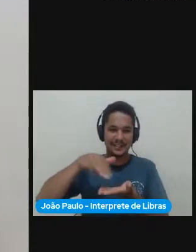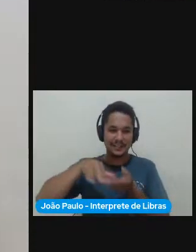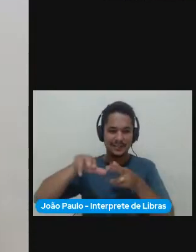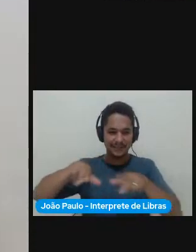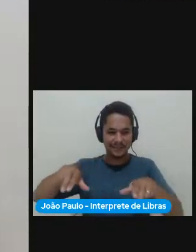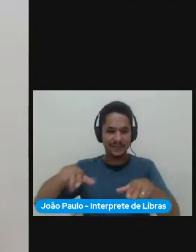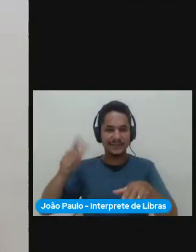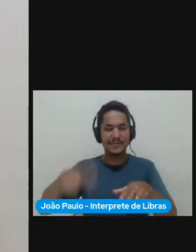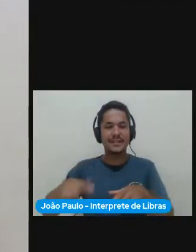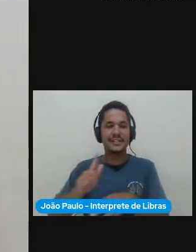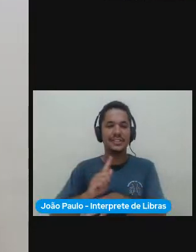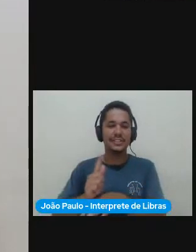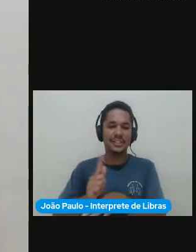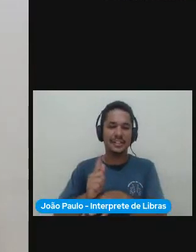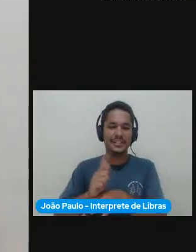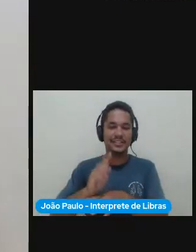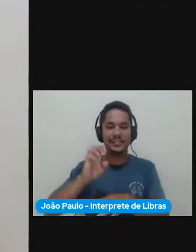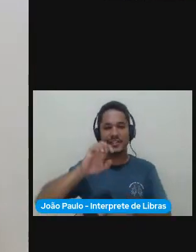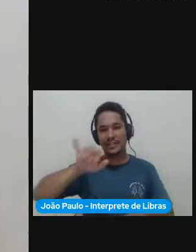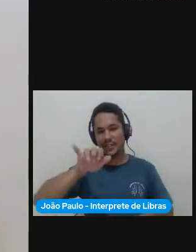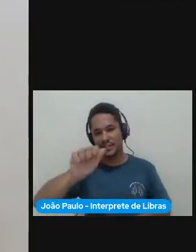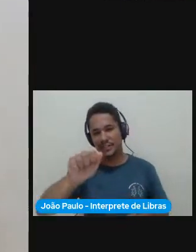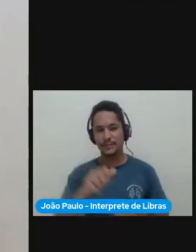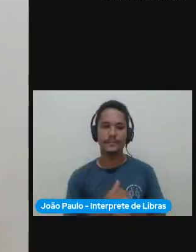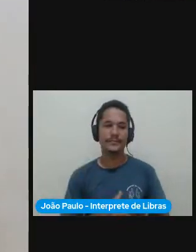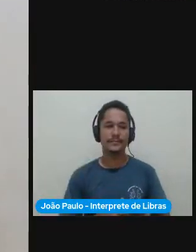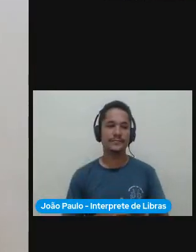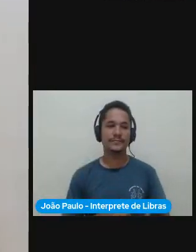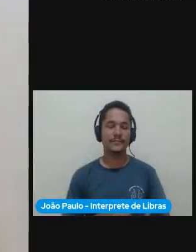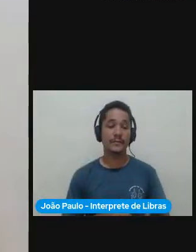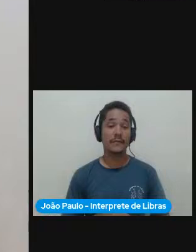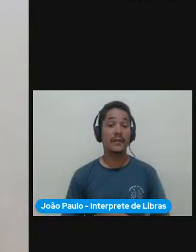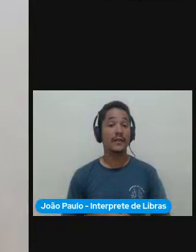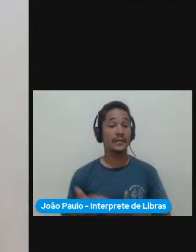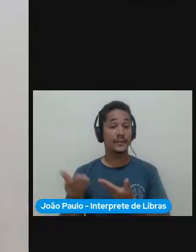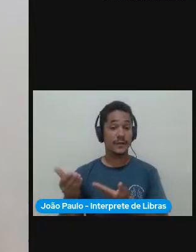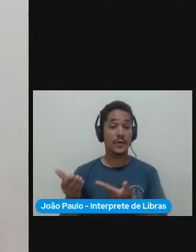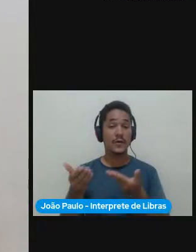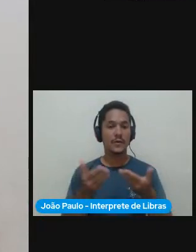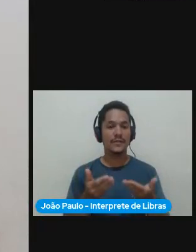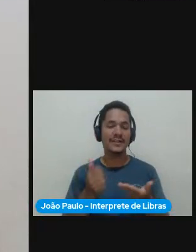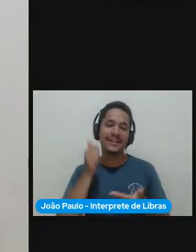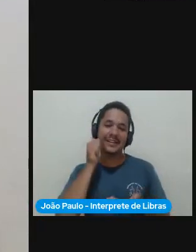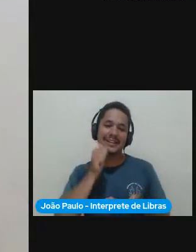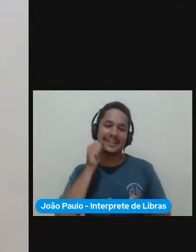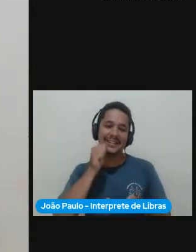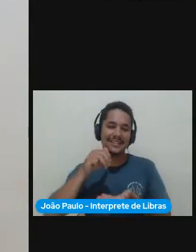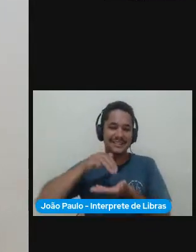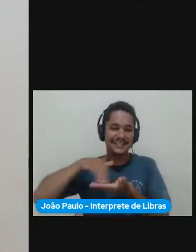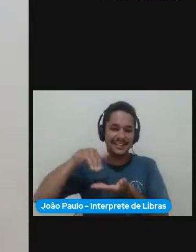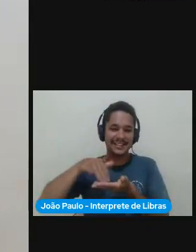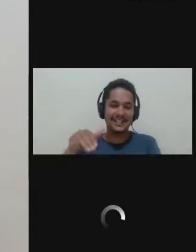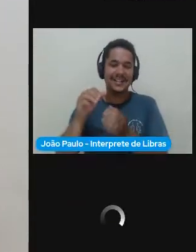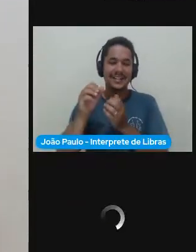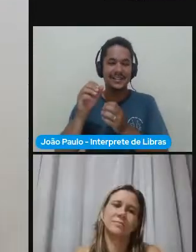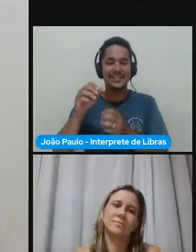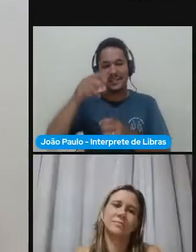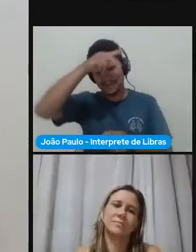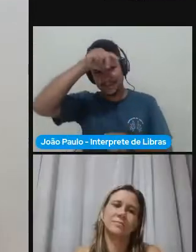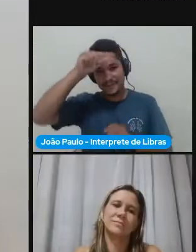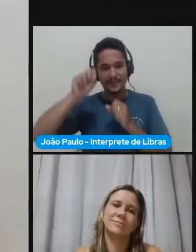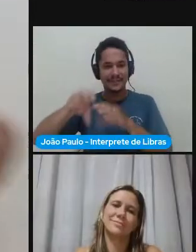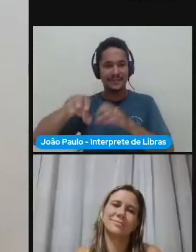nosso gerente da EJA. Então, para começar, eu vou convidar a nossa secretária municipal de educação, professora